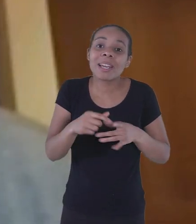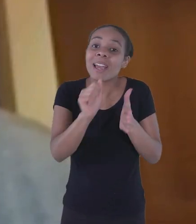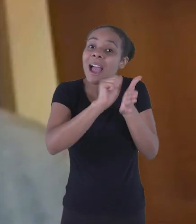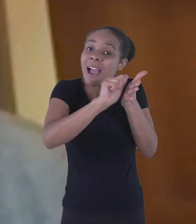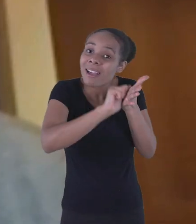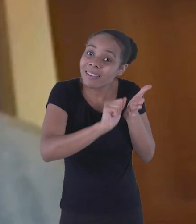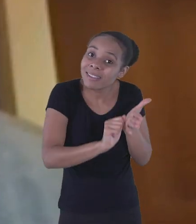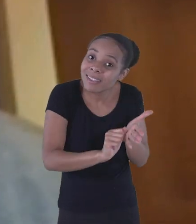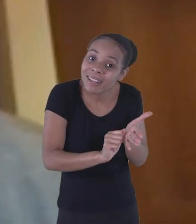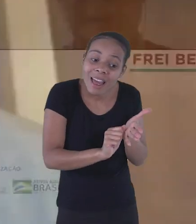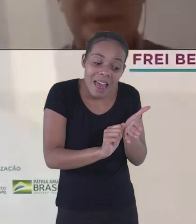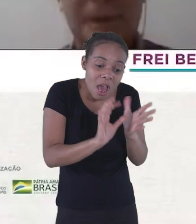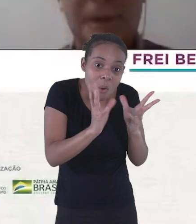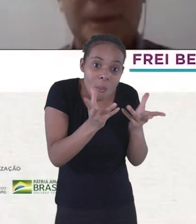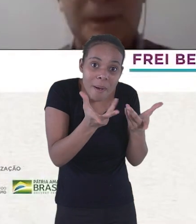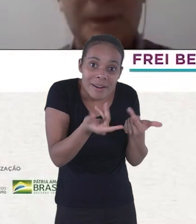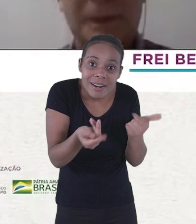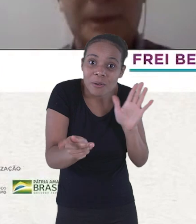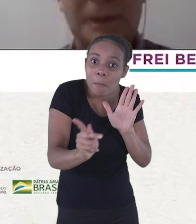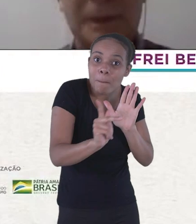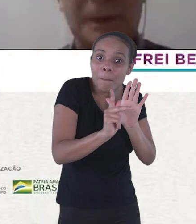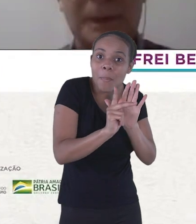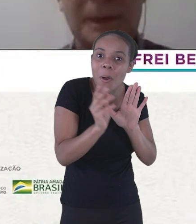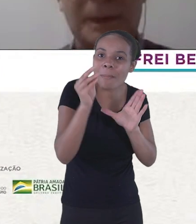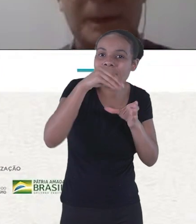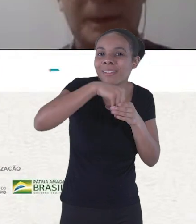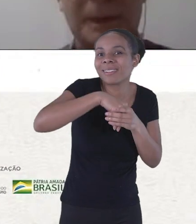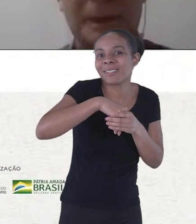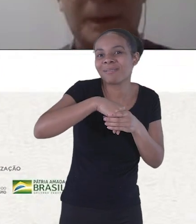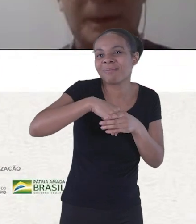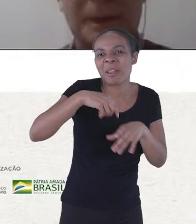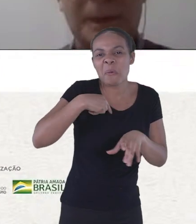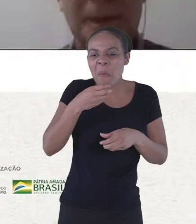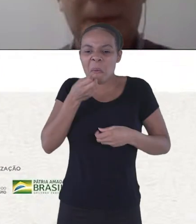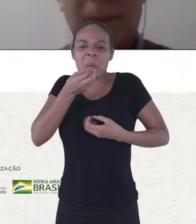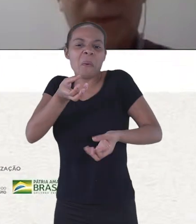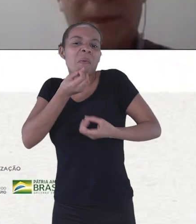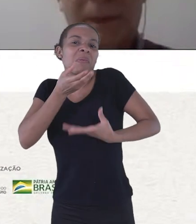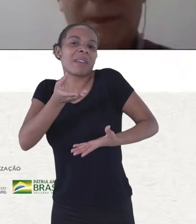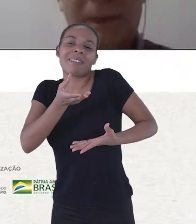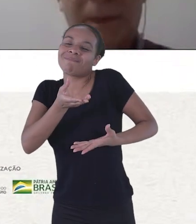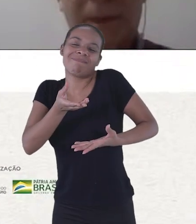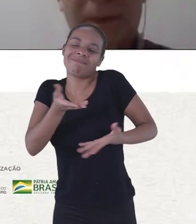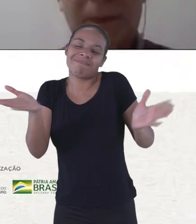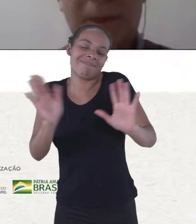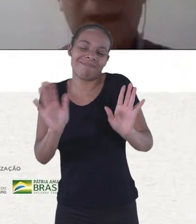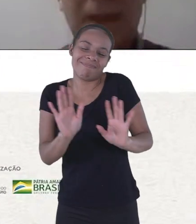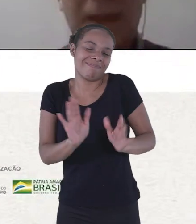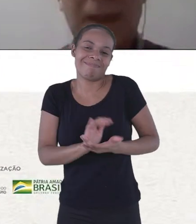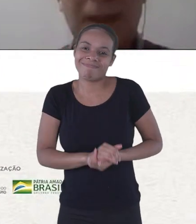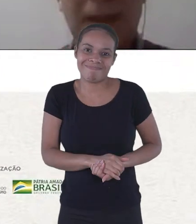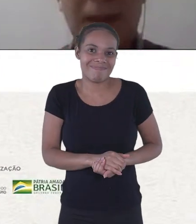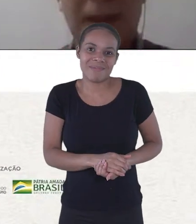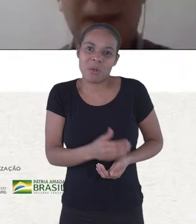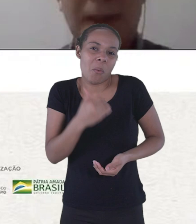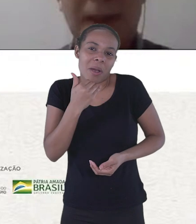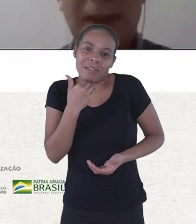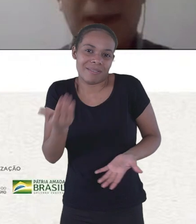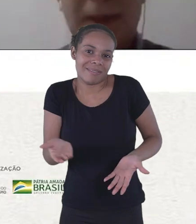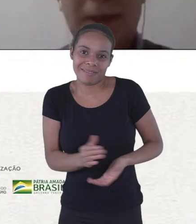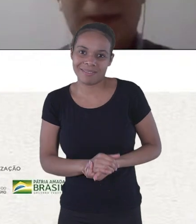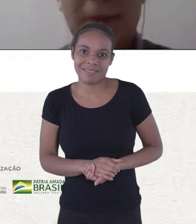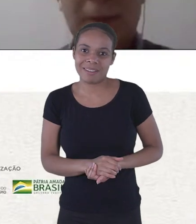escrita. Luiz, mudar um O pouquinho. que não conta tanto quanto o como. Deixa eu. E isso não é que eu